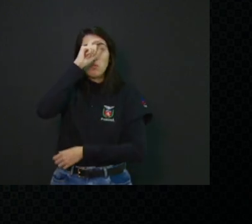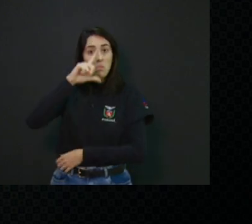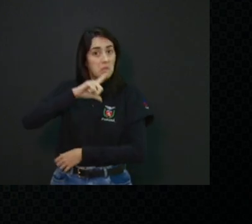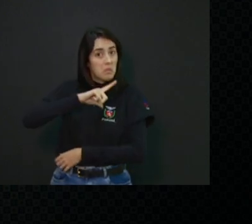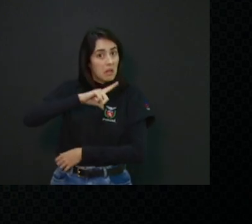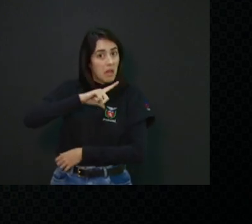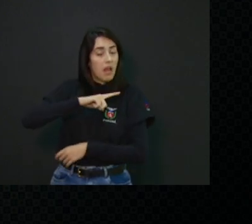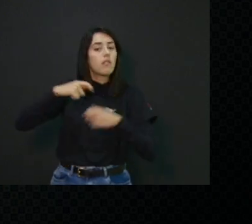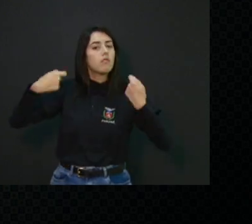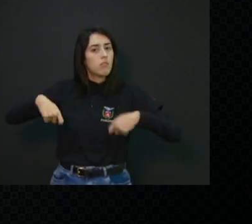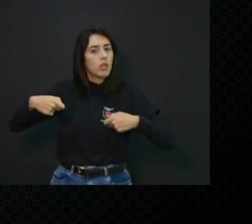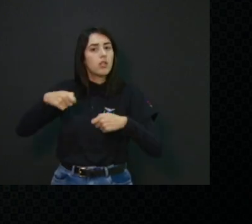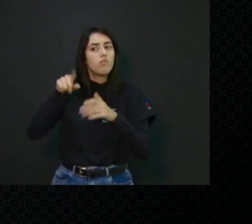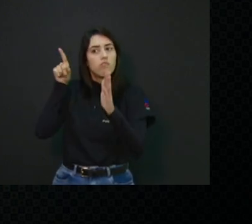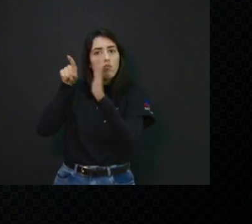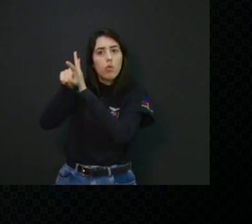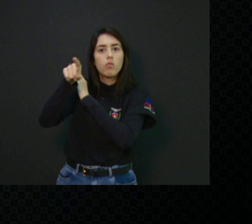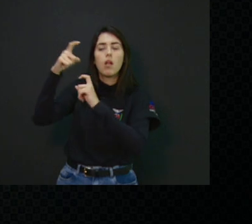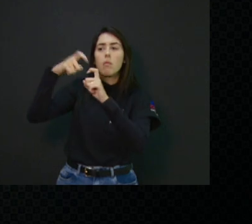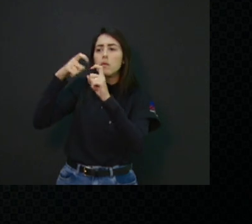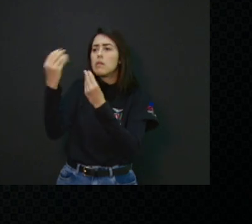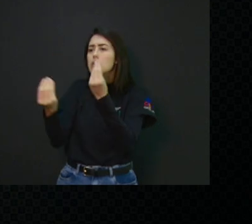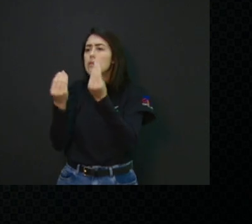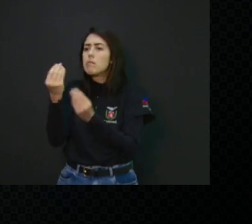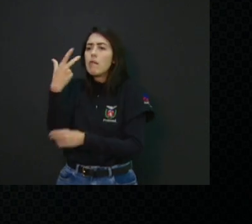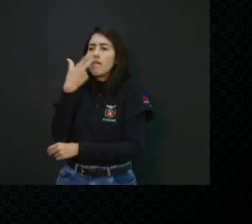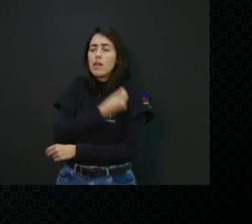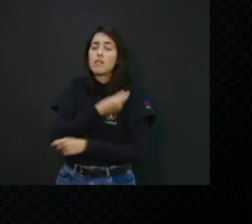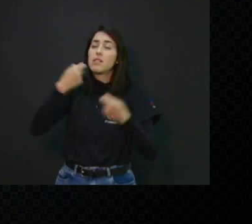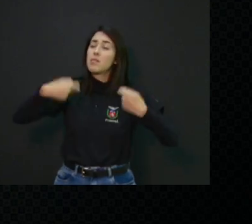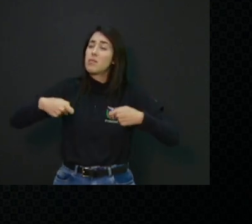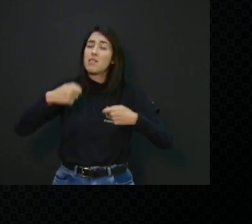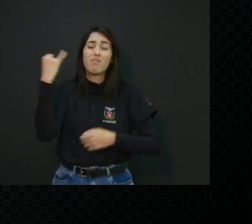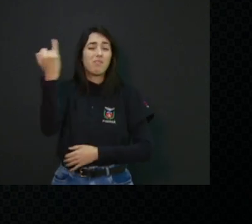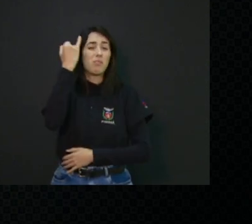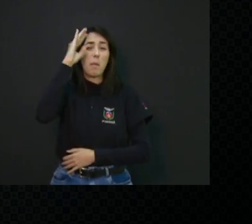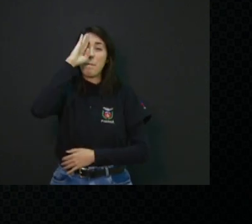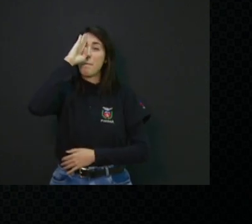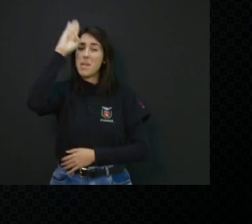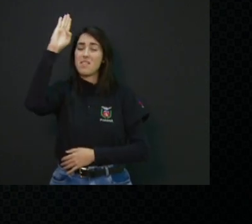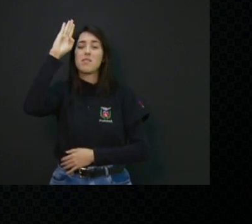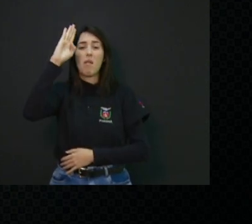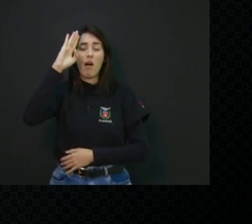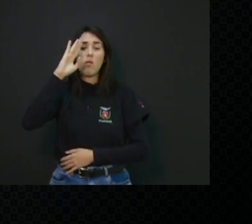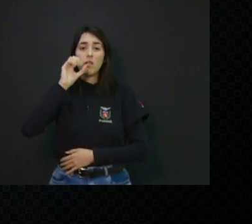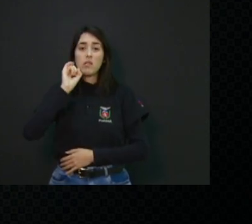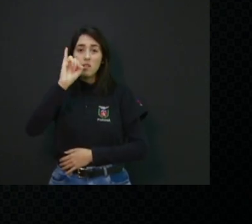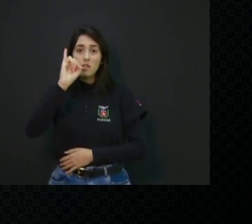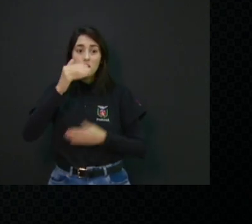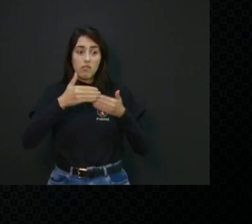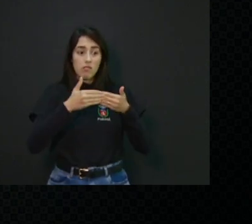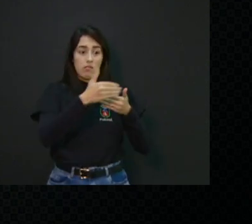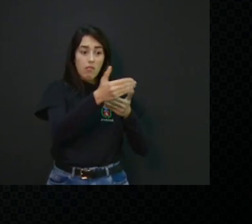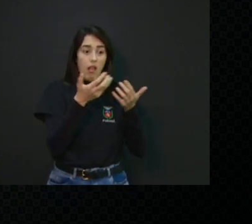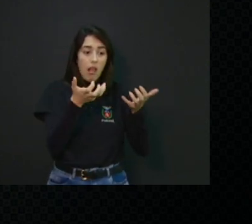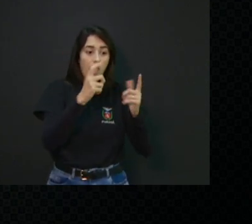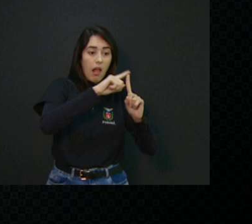atento isso ao médico, tem que ser a primeira coisa que a mãe começa a fazer o pré-natal, já verificar a questão